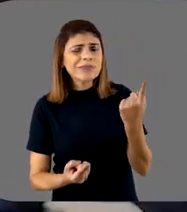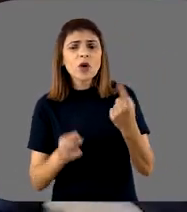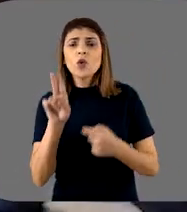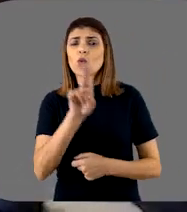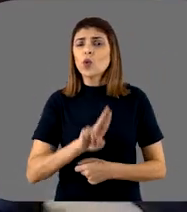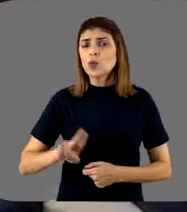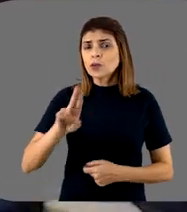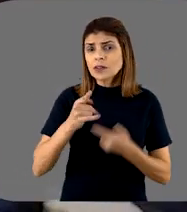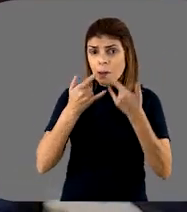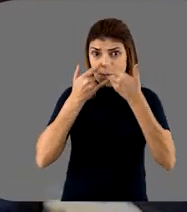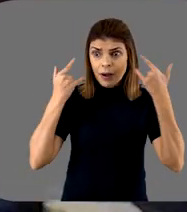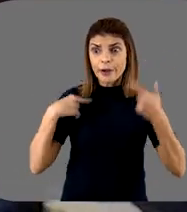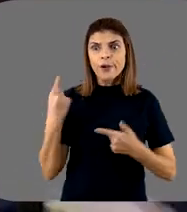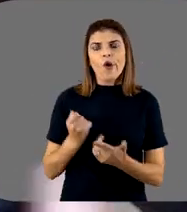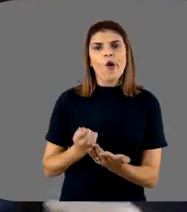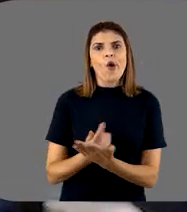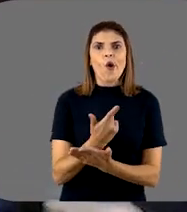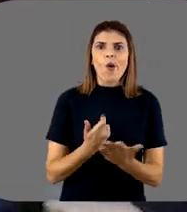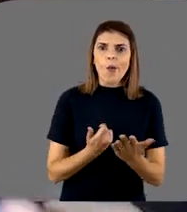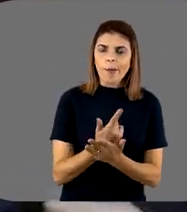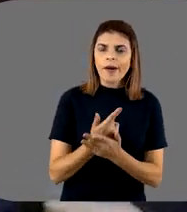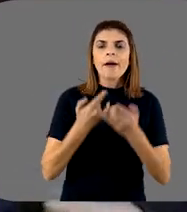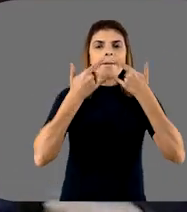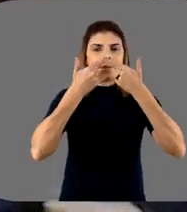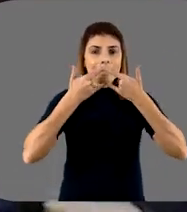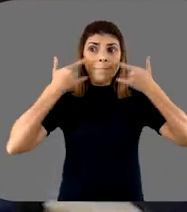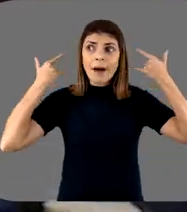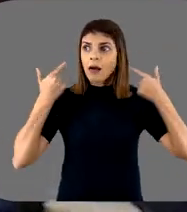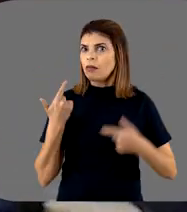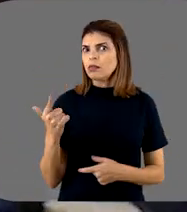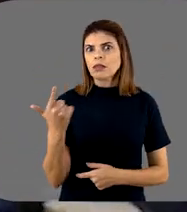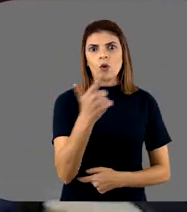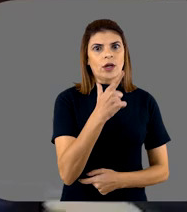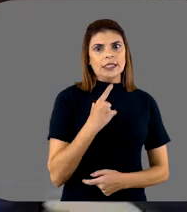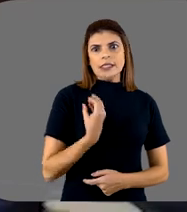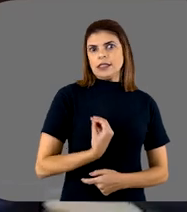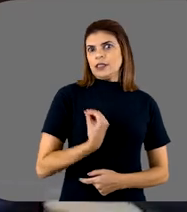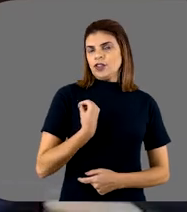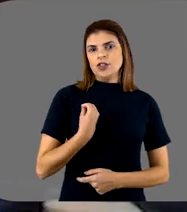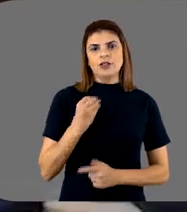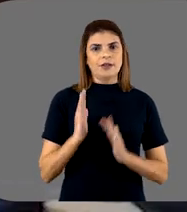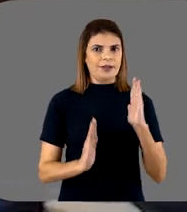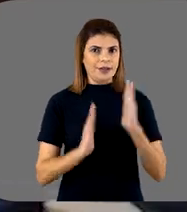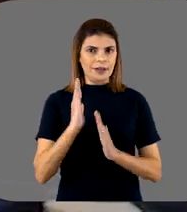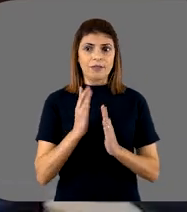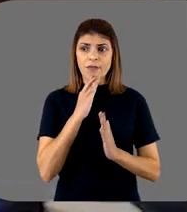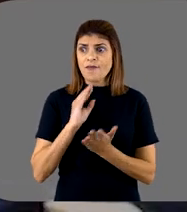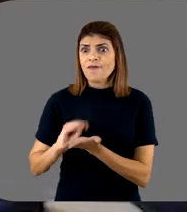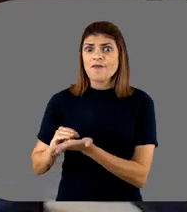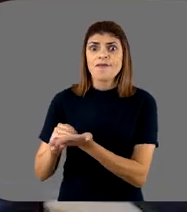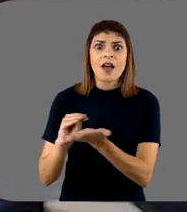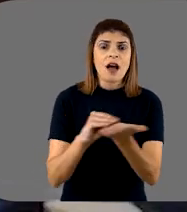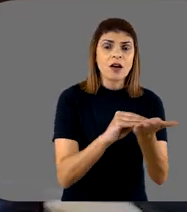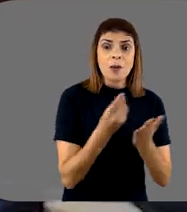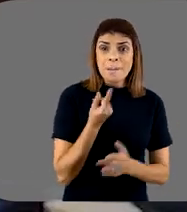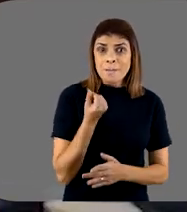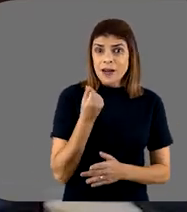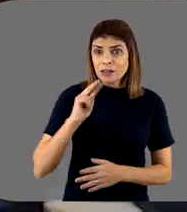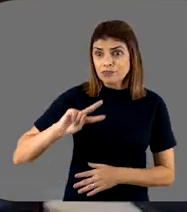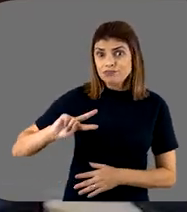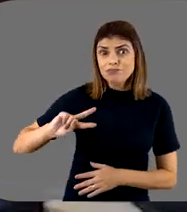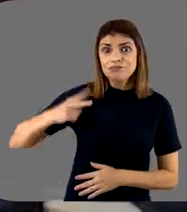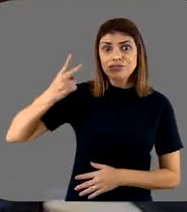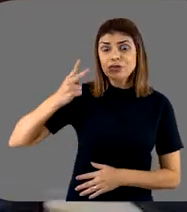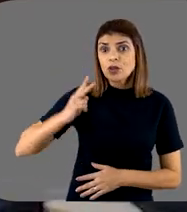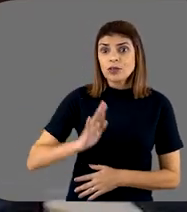gente a gente ter que usar uma máscara a gente passou a comprar máscaras que não existiam né no mercado porque houve uma escassez absurda com